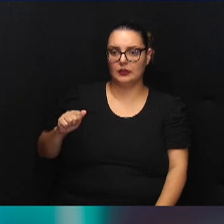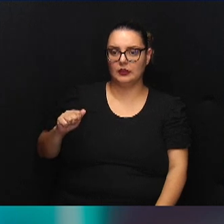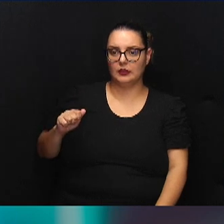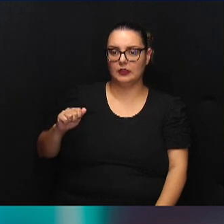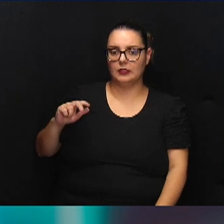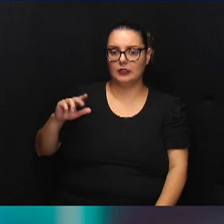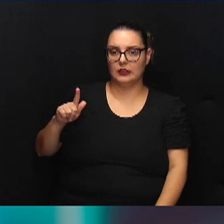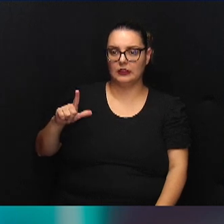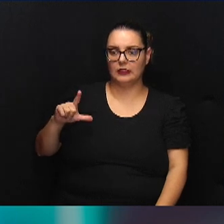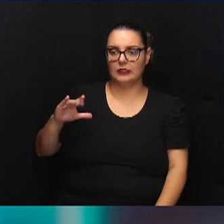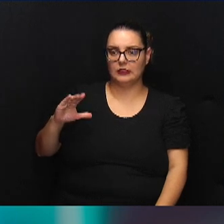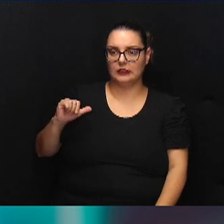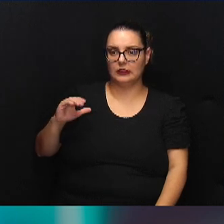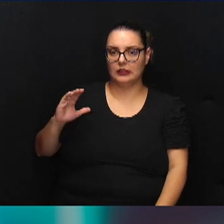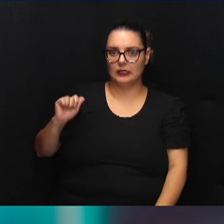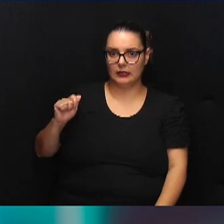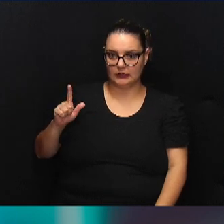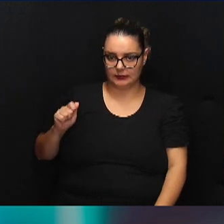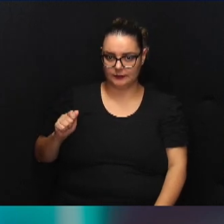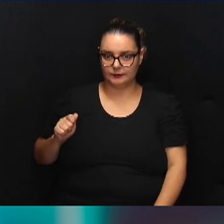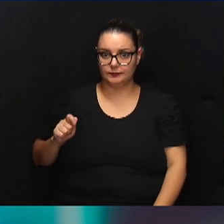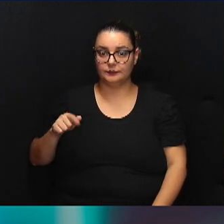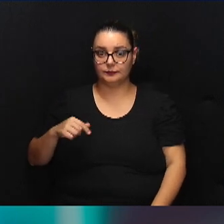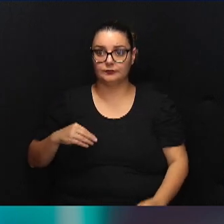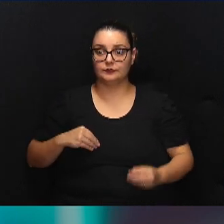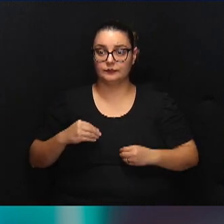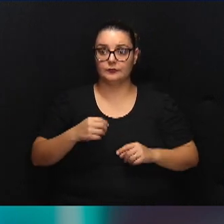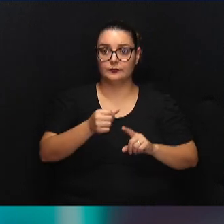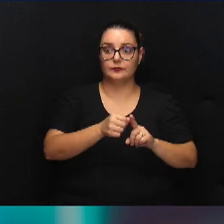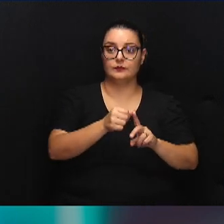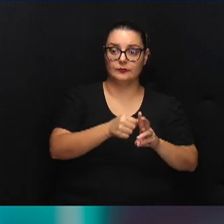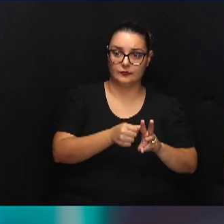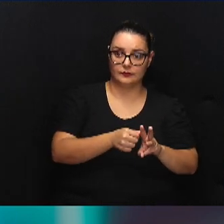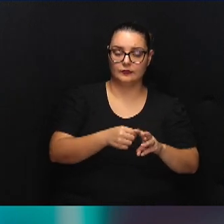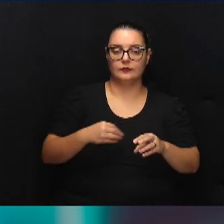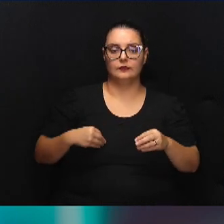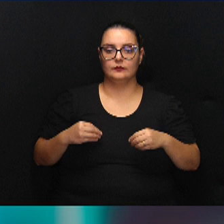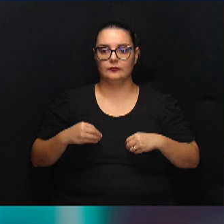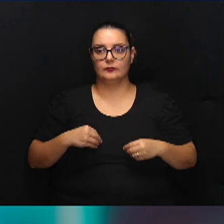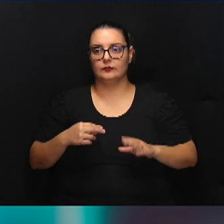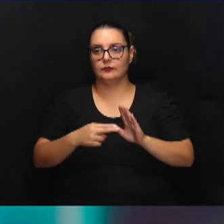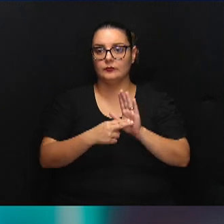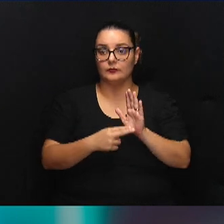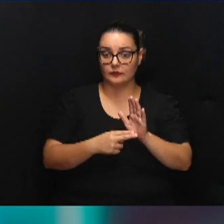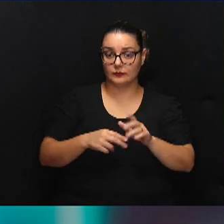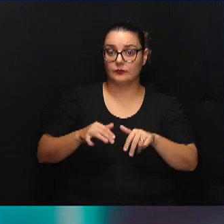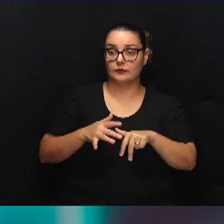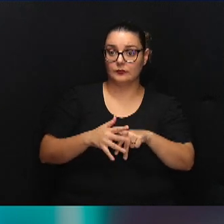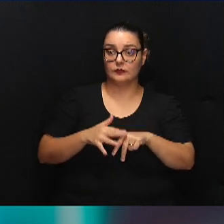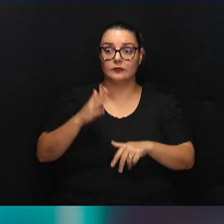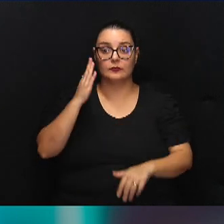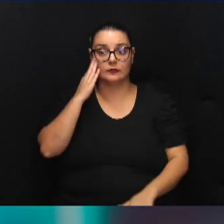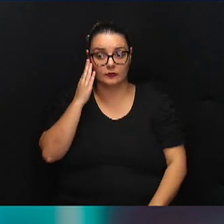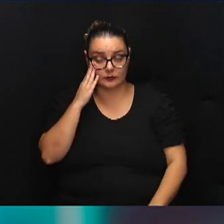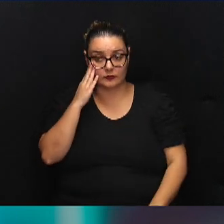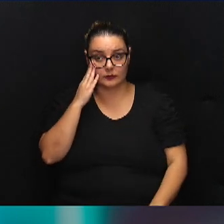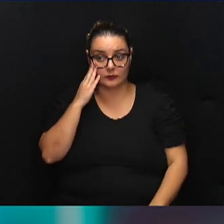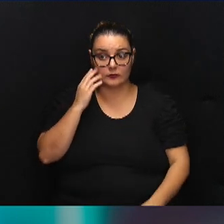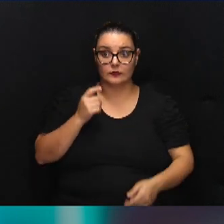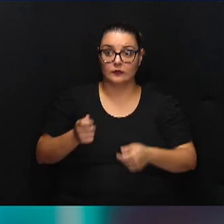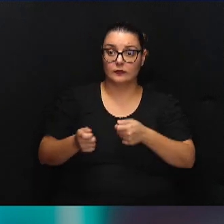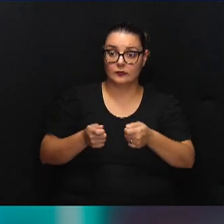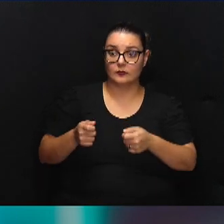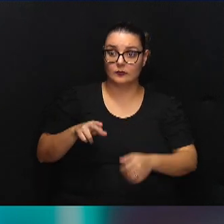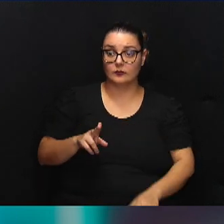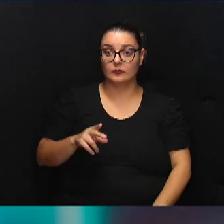que é a hemoglobina glicada, que é um exame que tem que fazer a cada 3 meses, que é uma nota que a gente dá para o paciente para a gente saber se ele está sob controle ou se